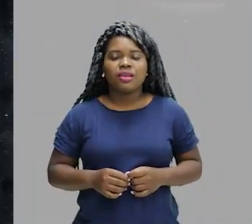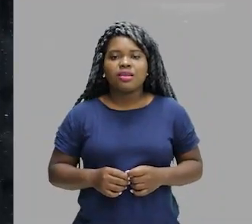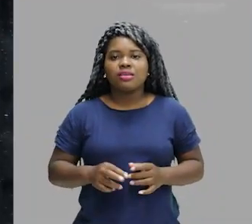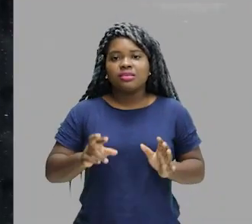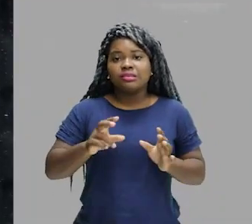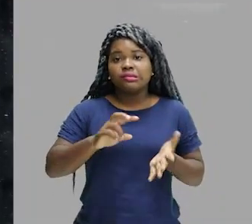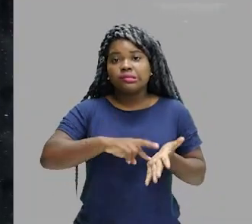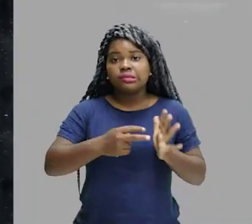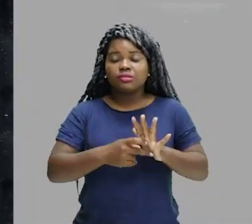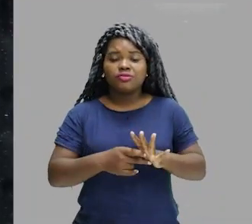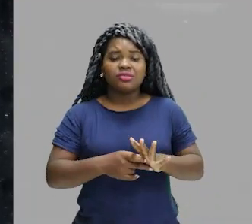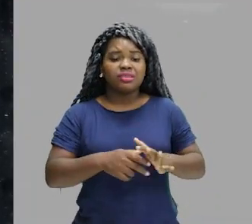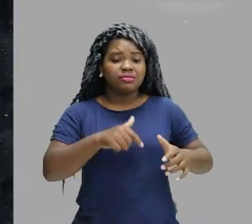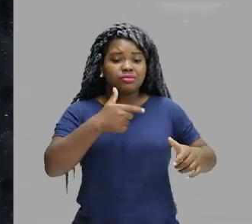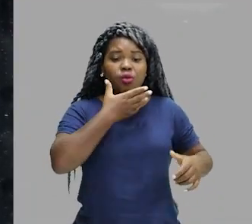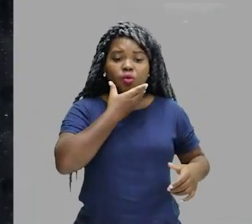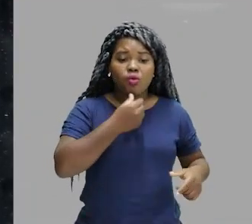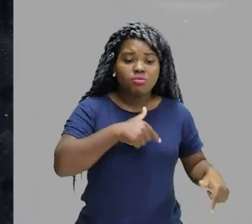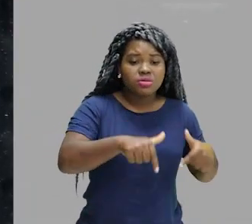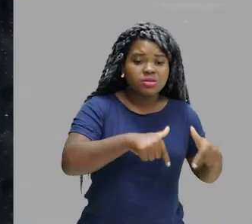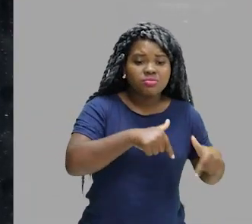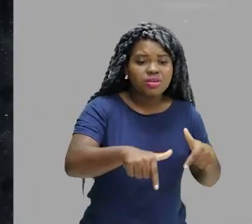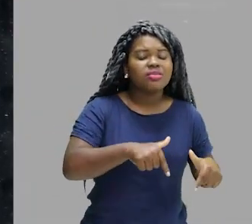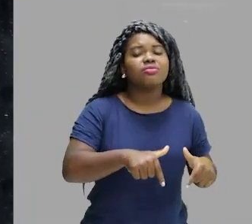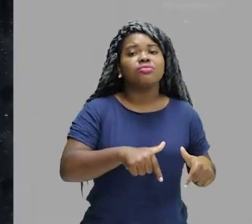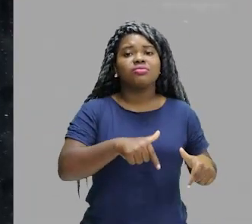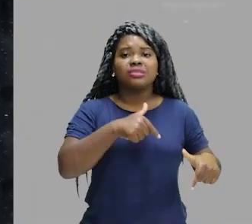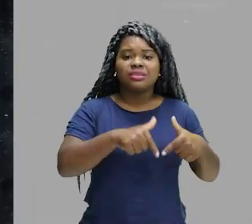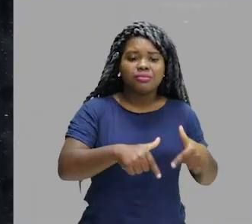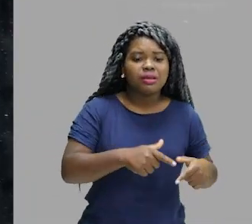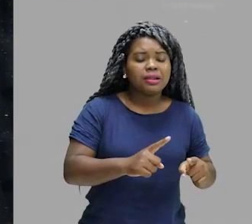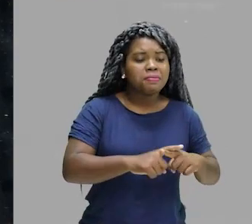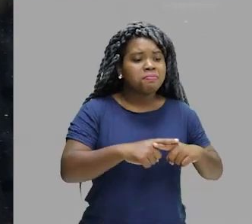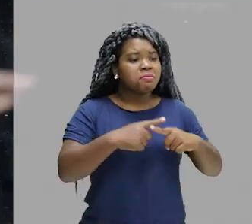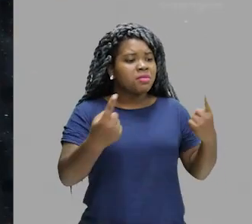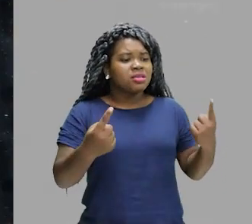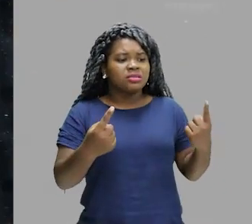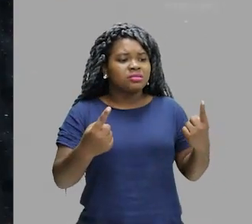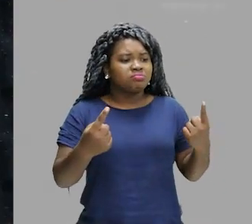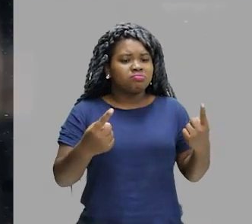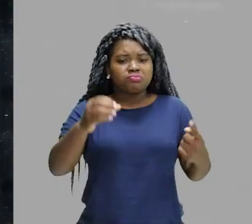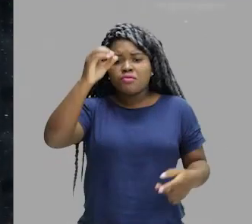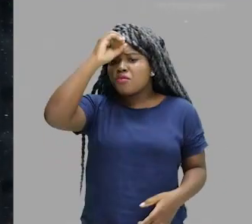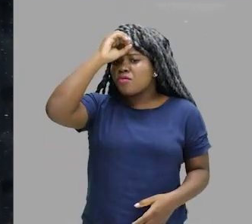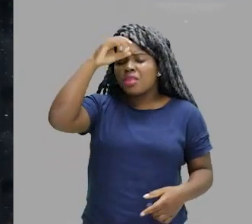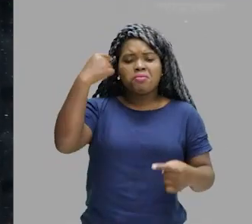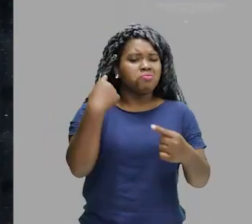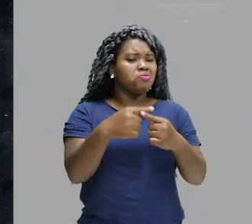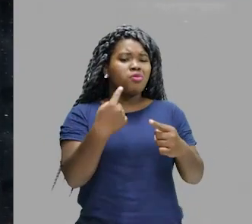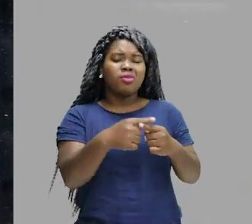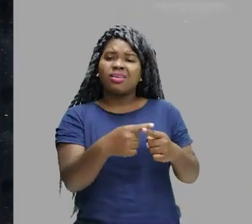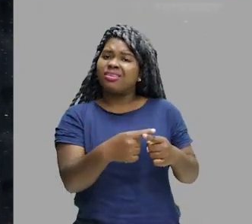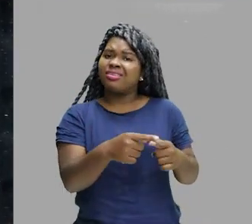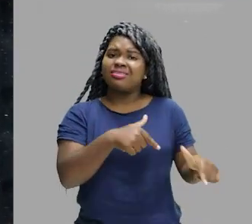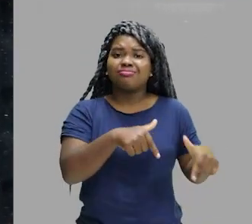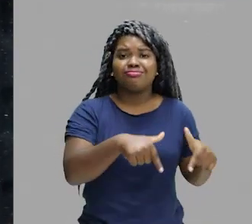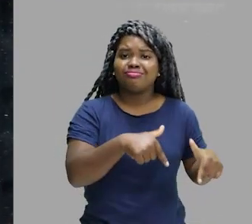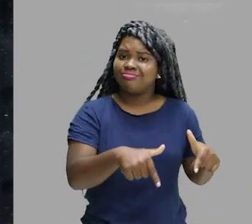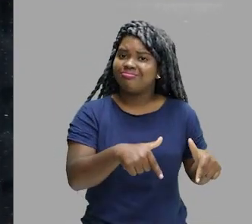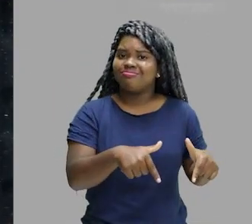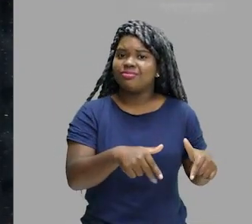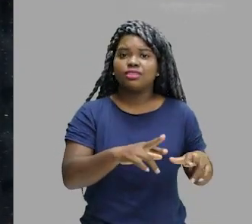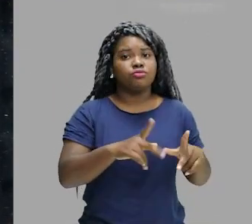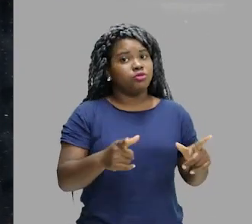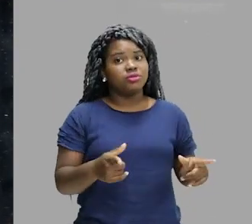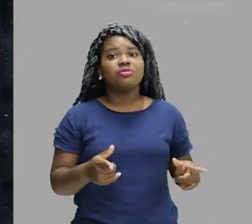que trabalha e às vezes ele não sabe exatamente por que ele está trabalhando. Ele vive em função desse trabalho para a sobrevivência. Não é muito diferente de como a